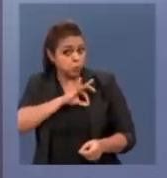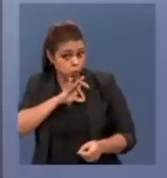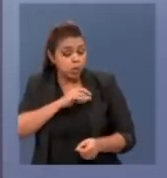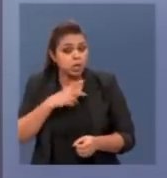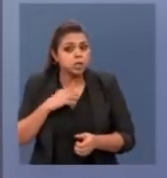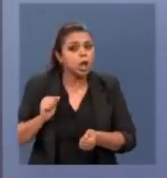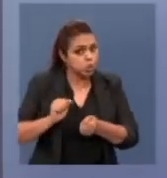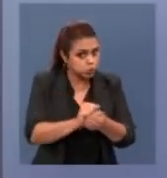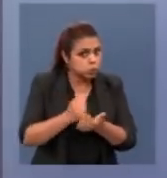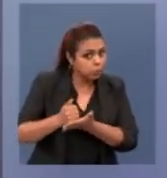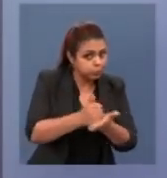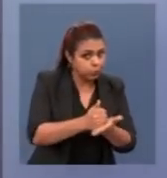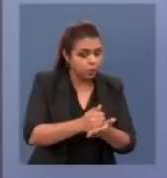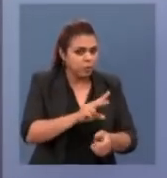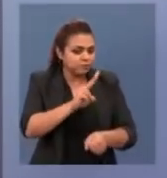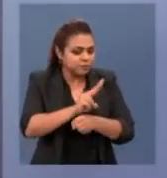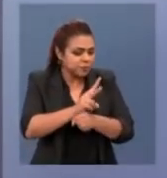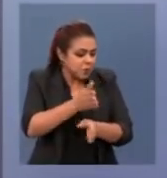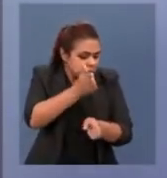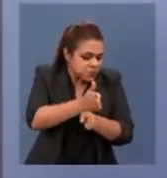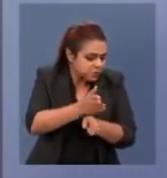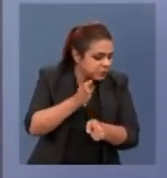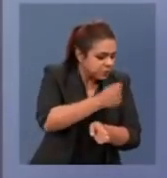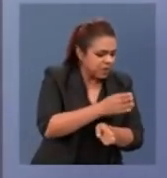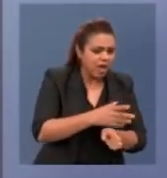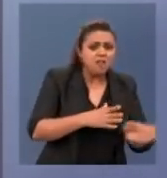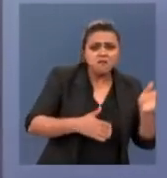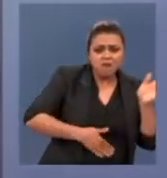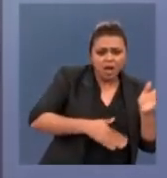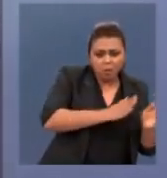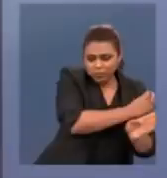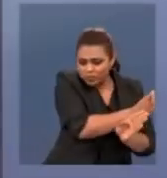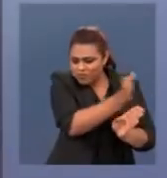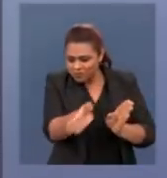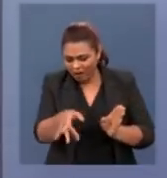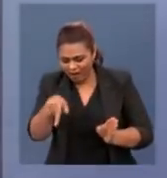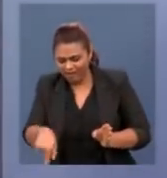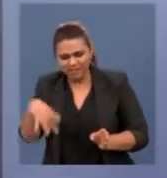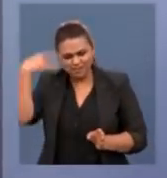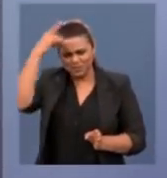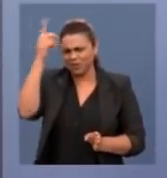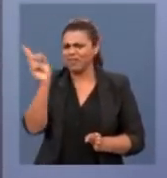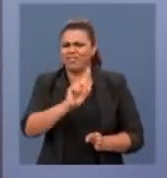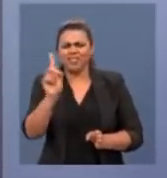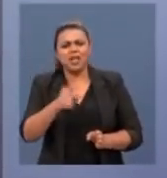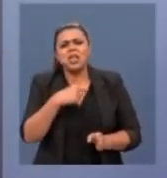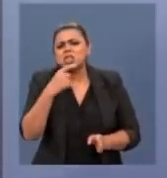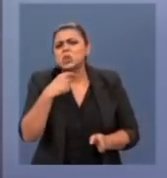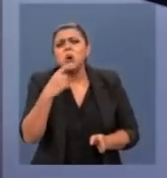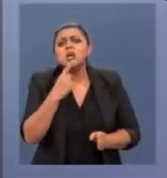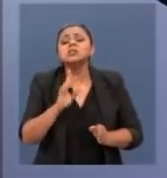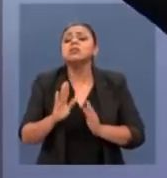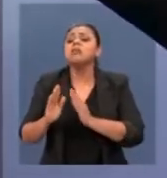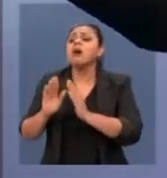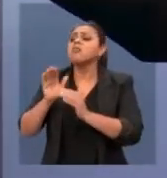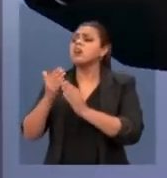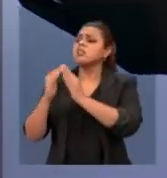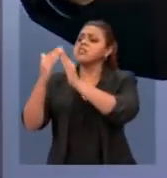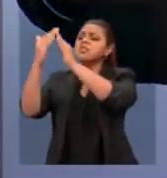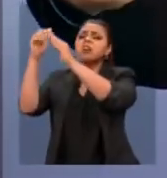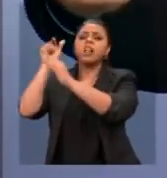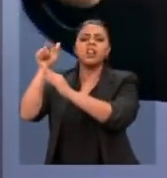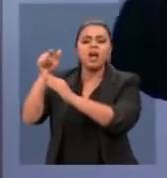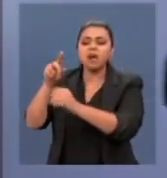se o fatah não entrar bandido no espírito santo não entrar droga adianta só combater a droga no lugar de lata não tem que